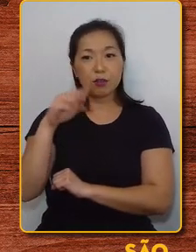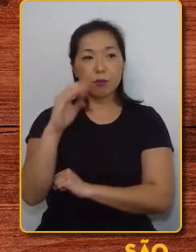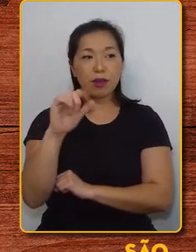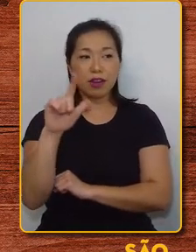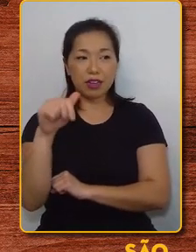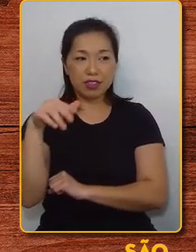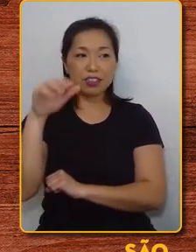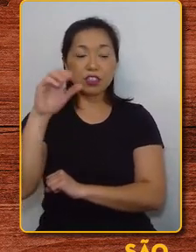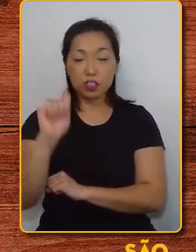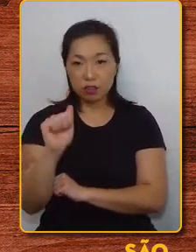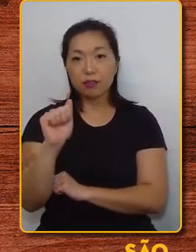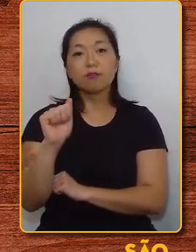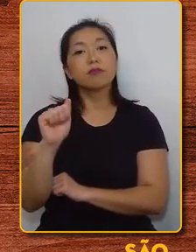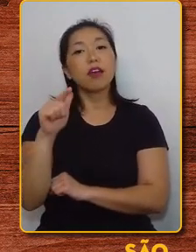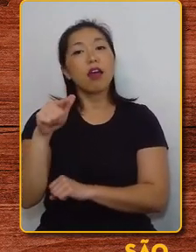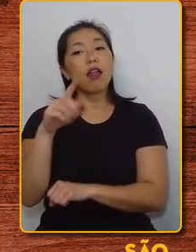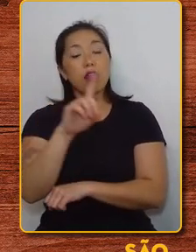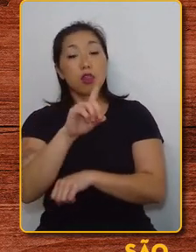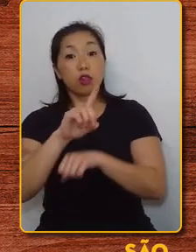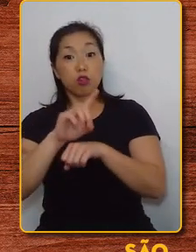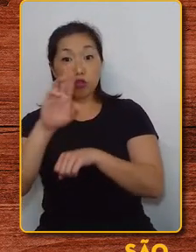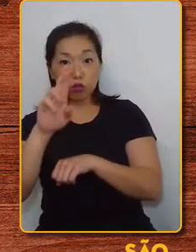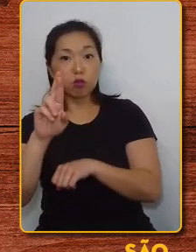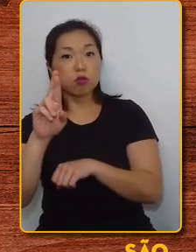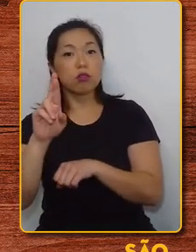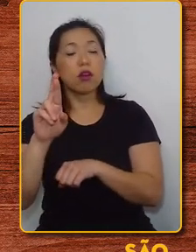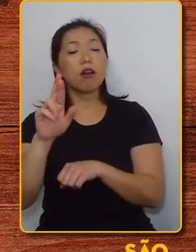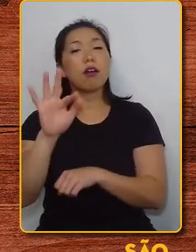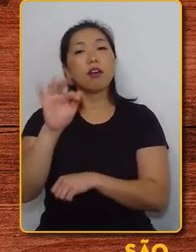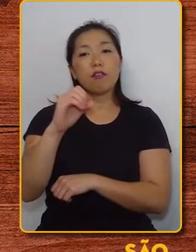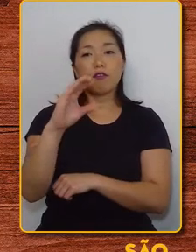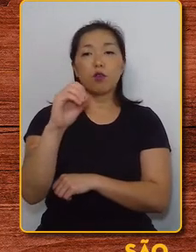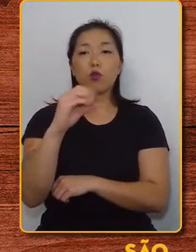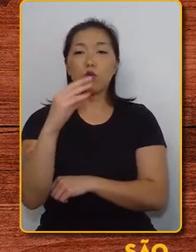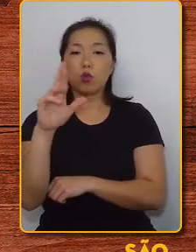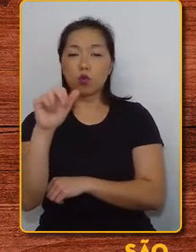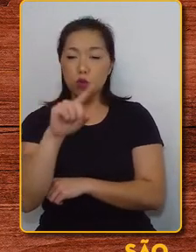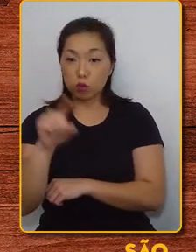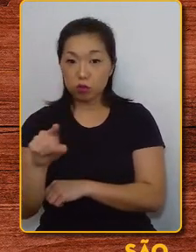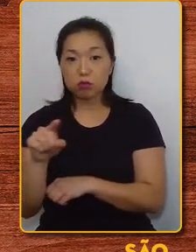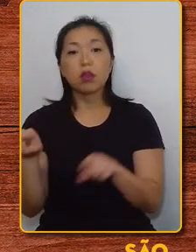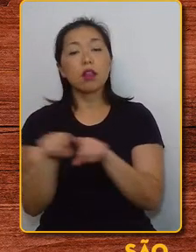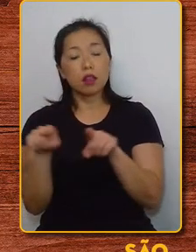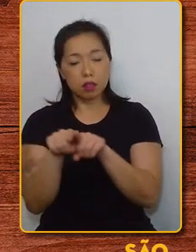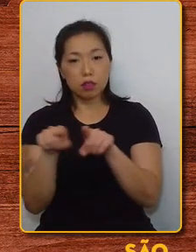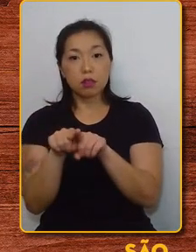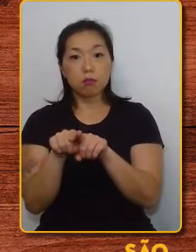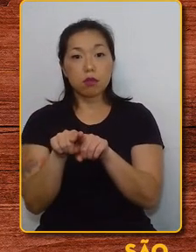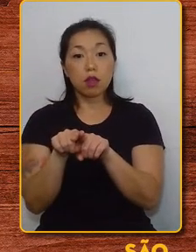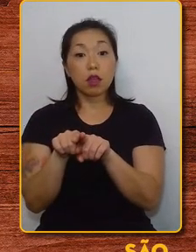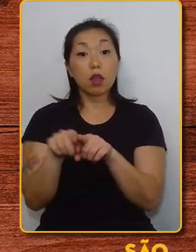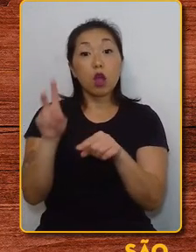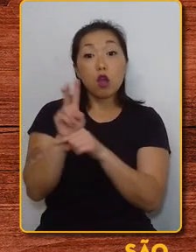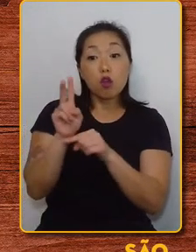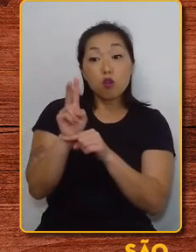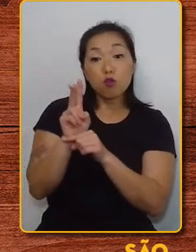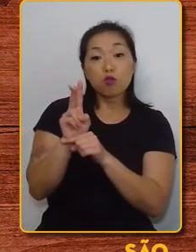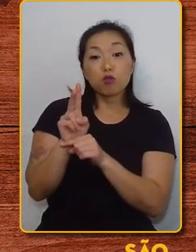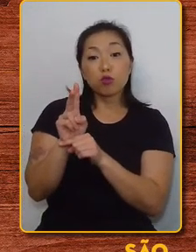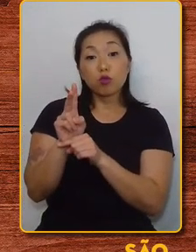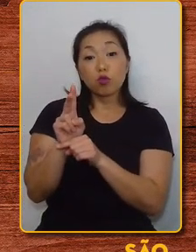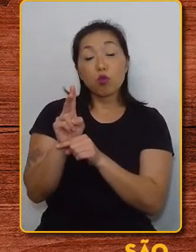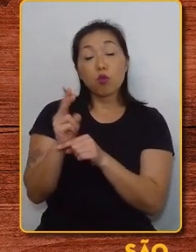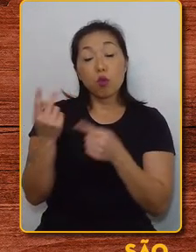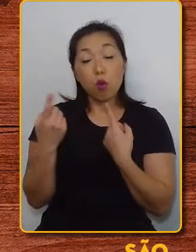Cruz, foi a ministra do Desenvolvimento Social e Combate à Fome durante o governo da Dilma Rousseff, e é titular da